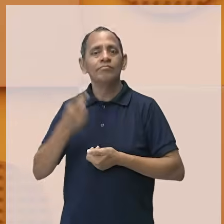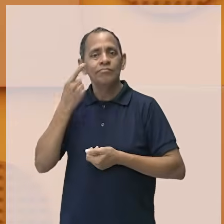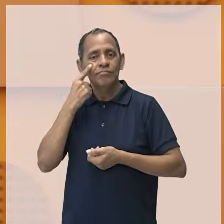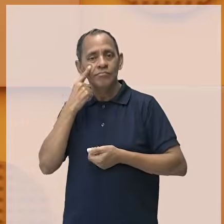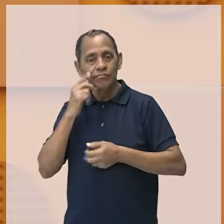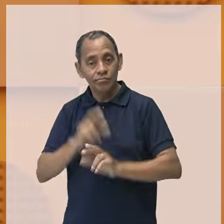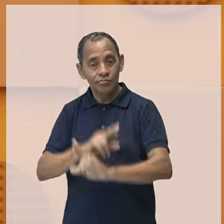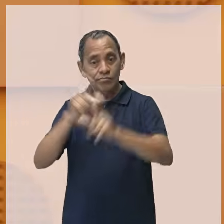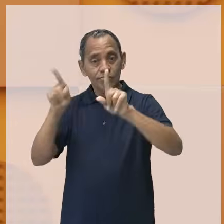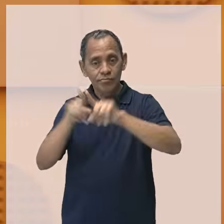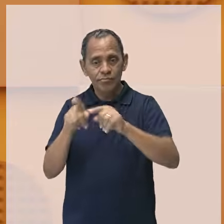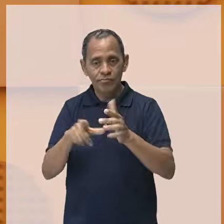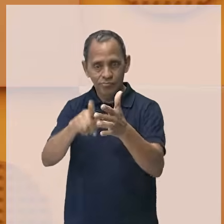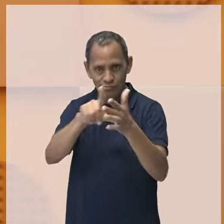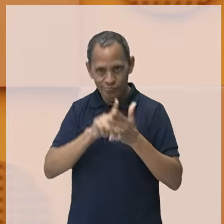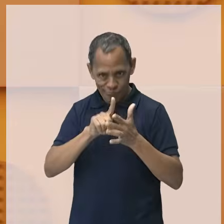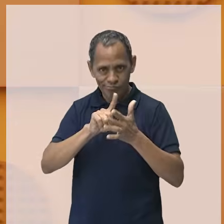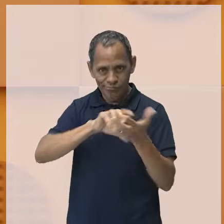diferenciadas no período